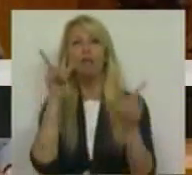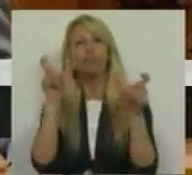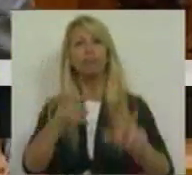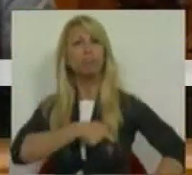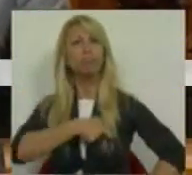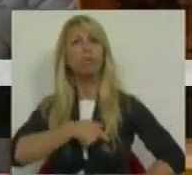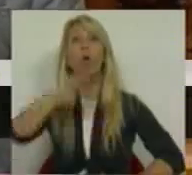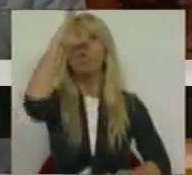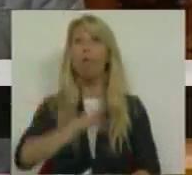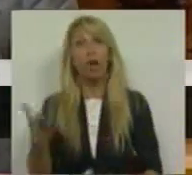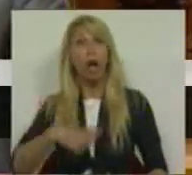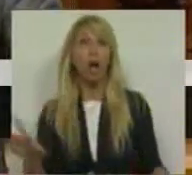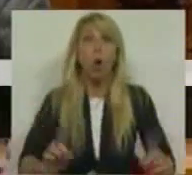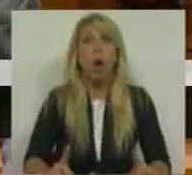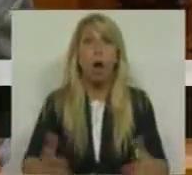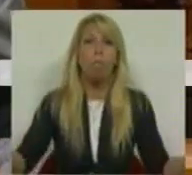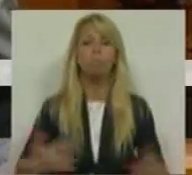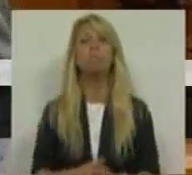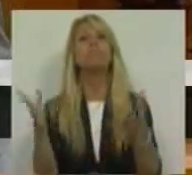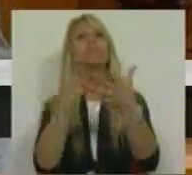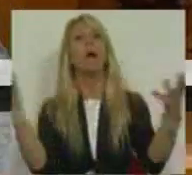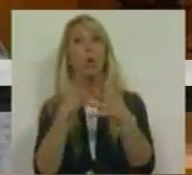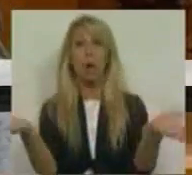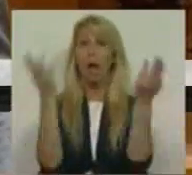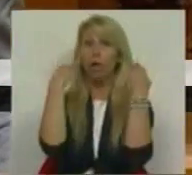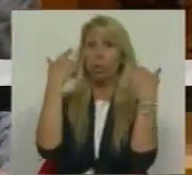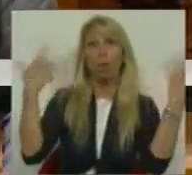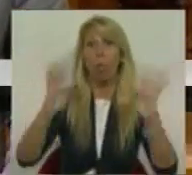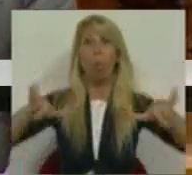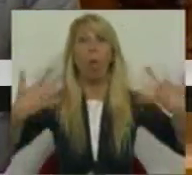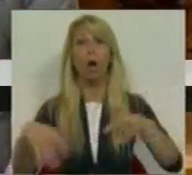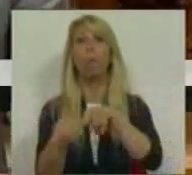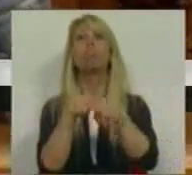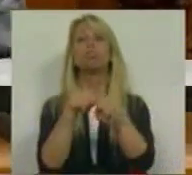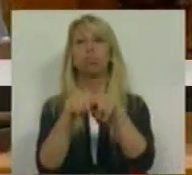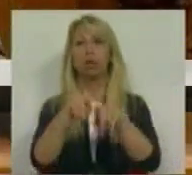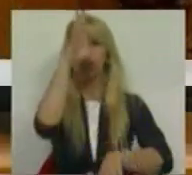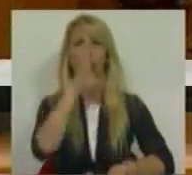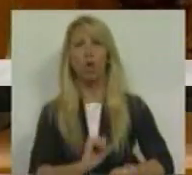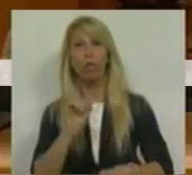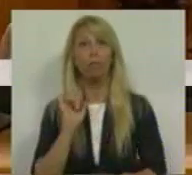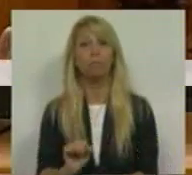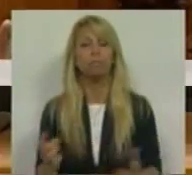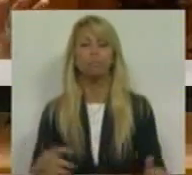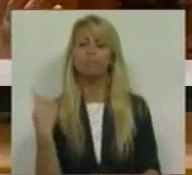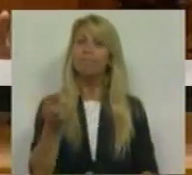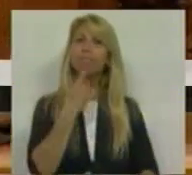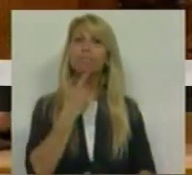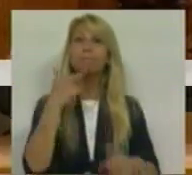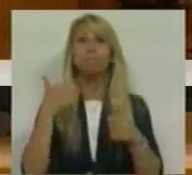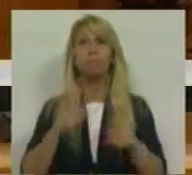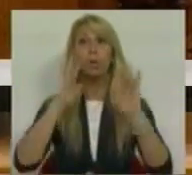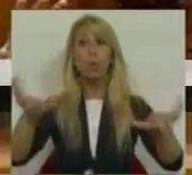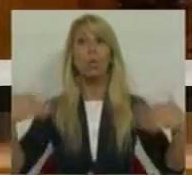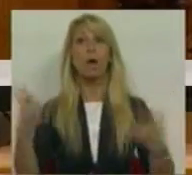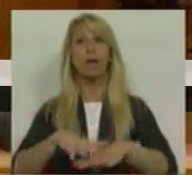queira. Tem uma maioria que seja submissa, qualquer que seja a política do Governo. Nós percebemos bem que qualquer membro